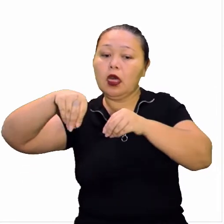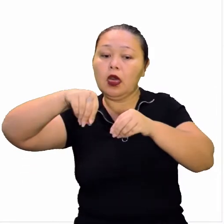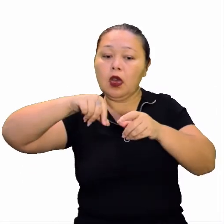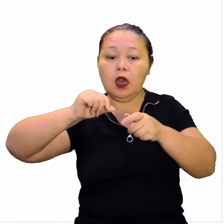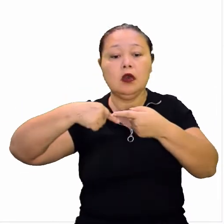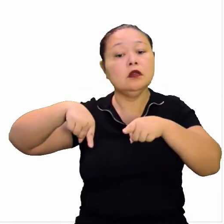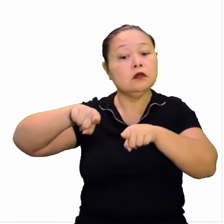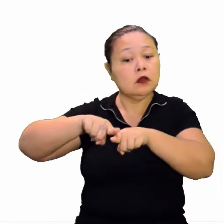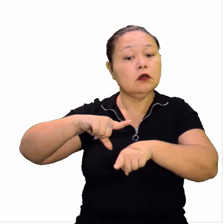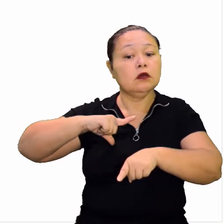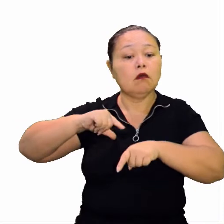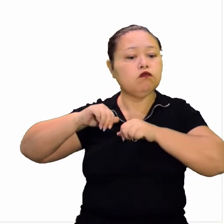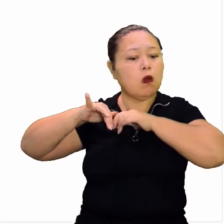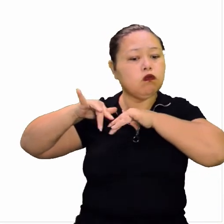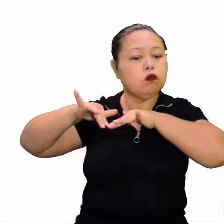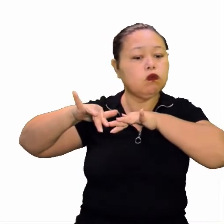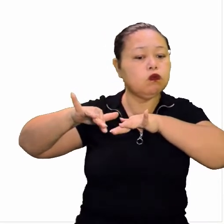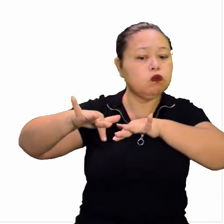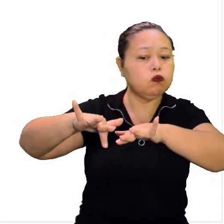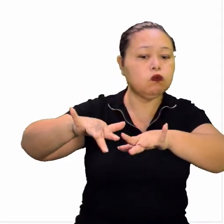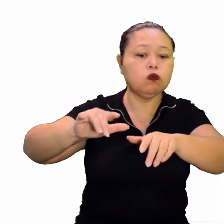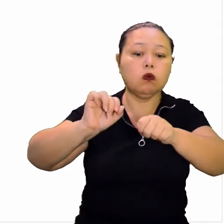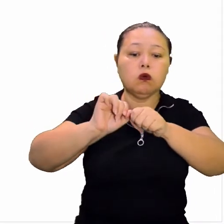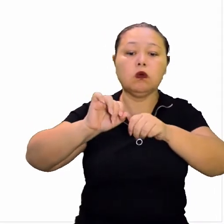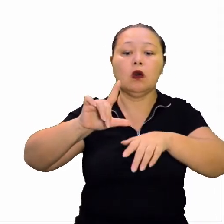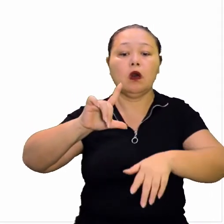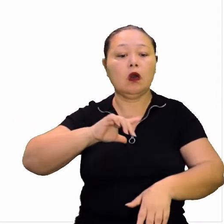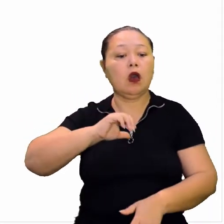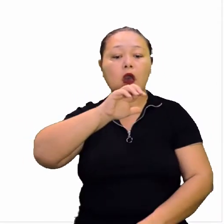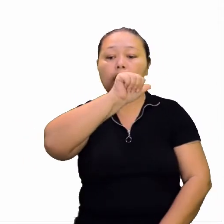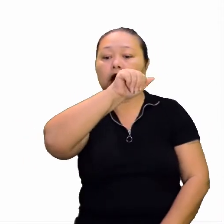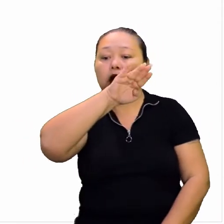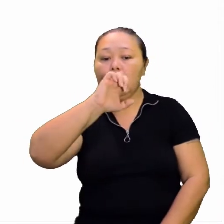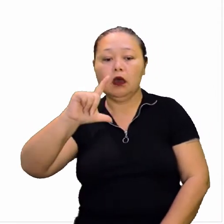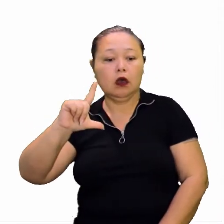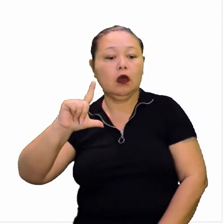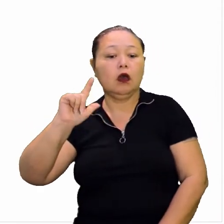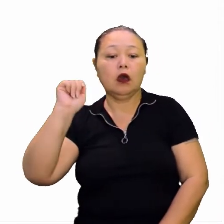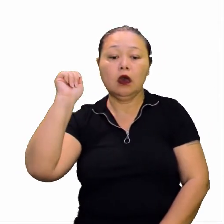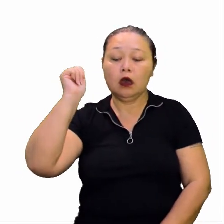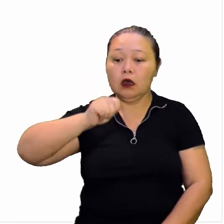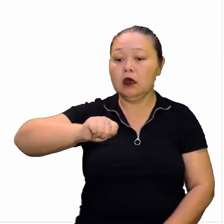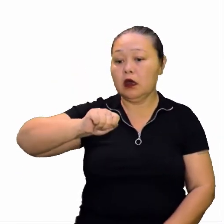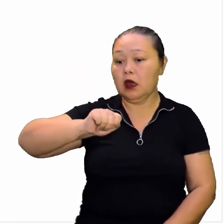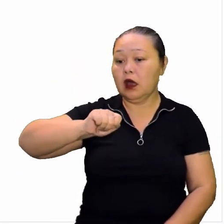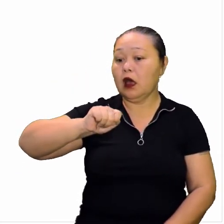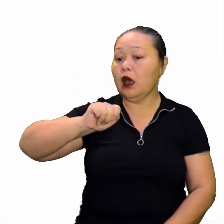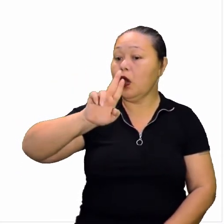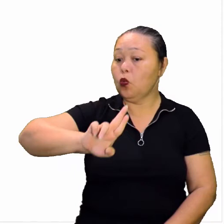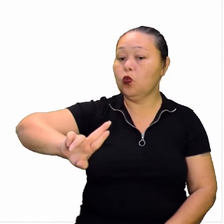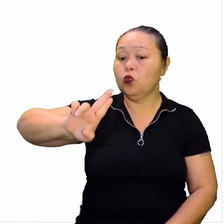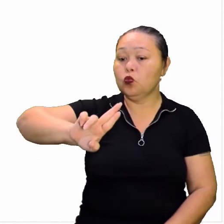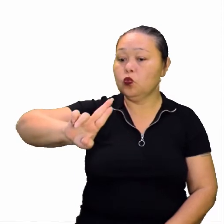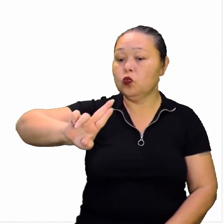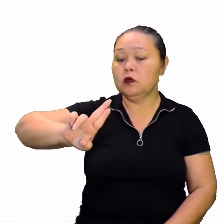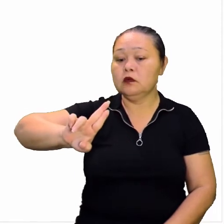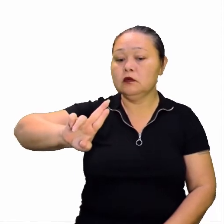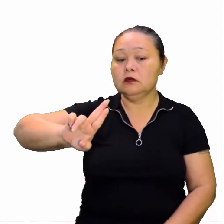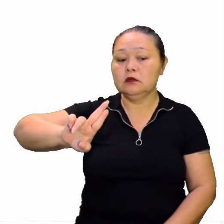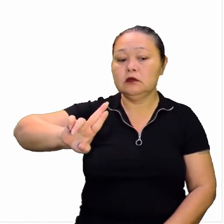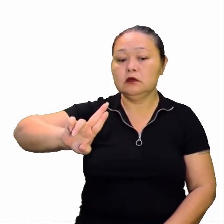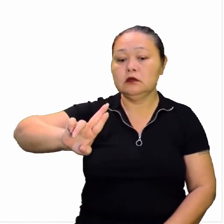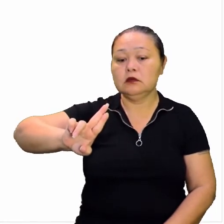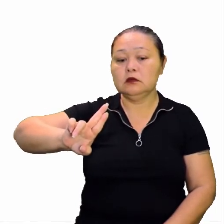Além disso, sua expansão fez com que grande parte do alfabeto passasse a ser